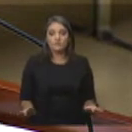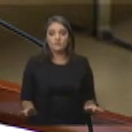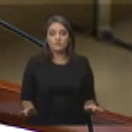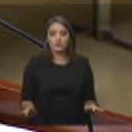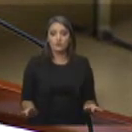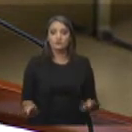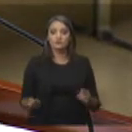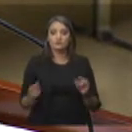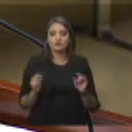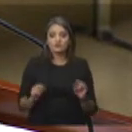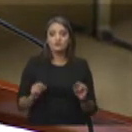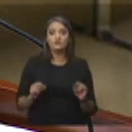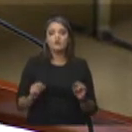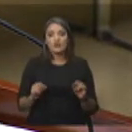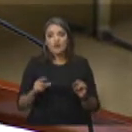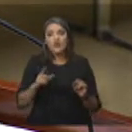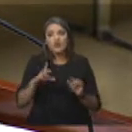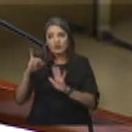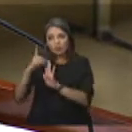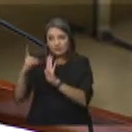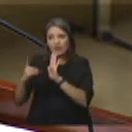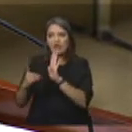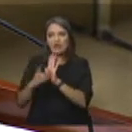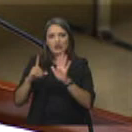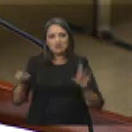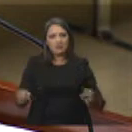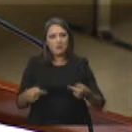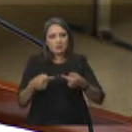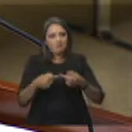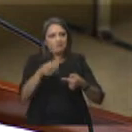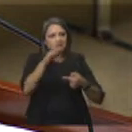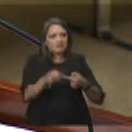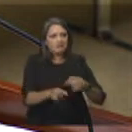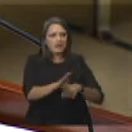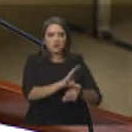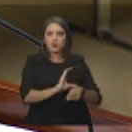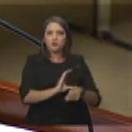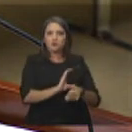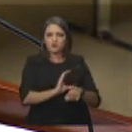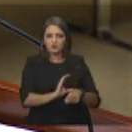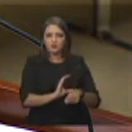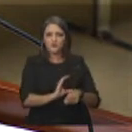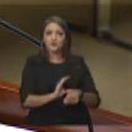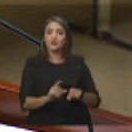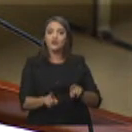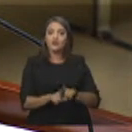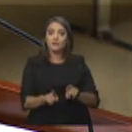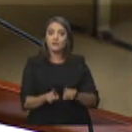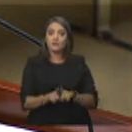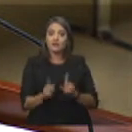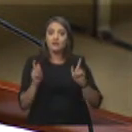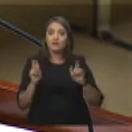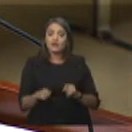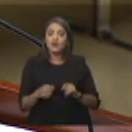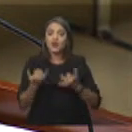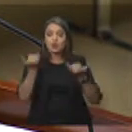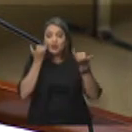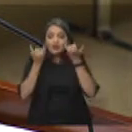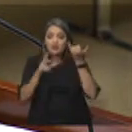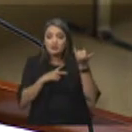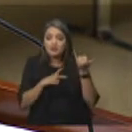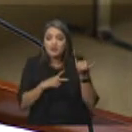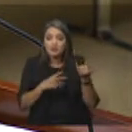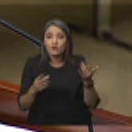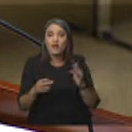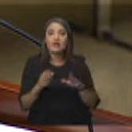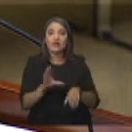e integral compatibilidade do decreto com a Constituição Federal, inclusive com o direito à proteção de dados pessoais, incluído agora